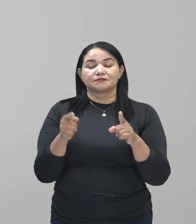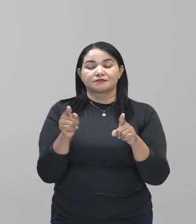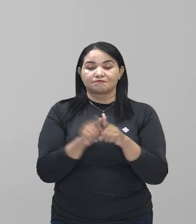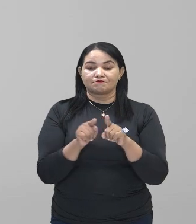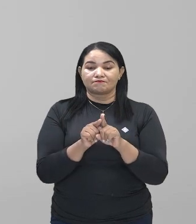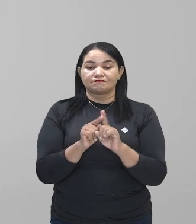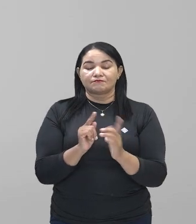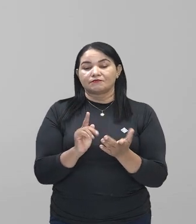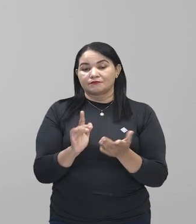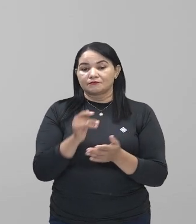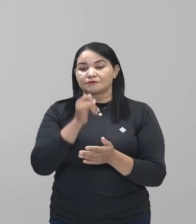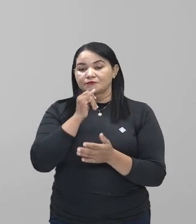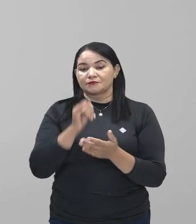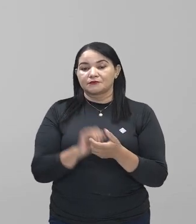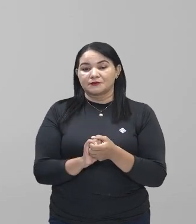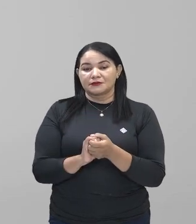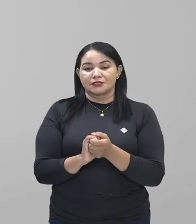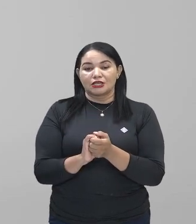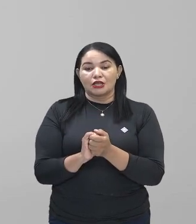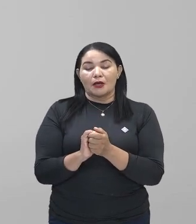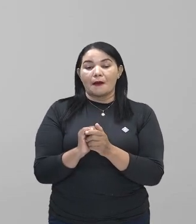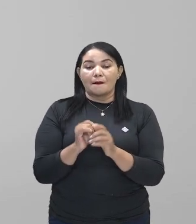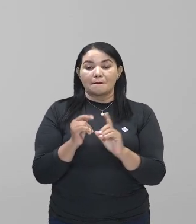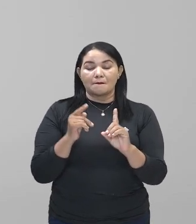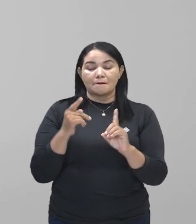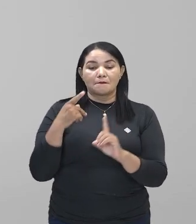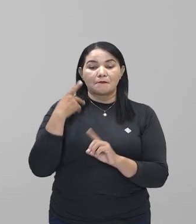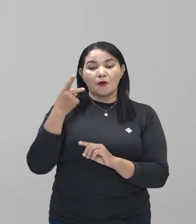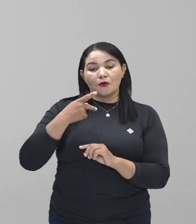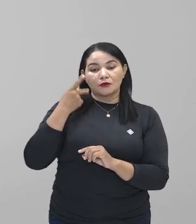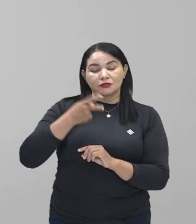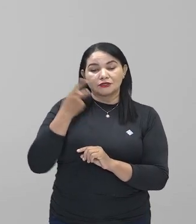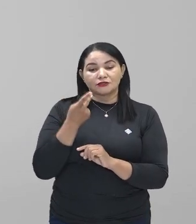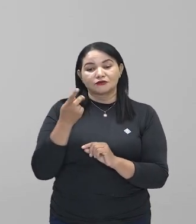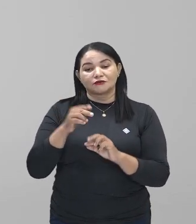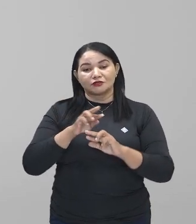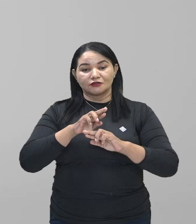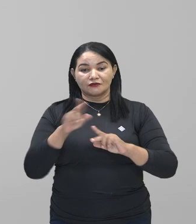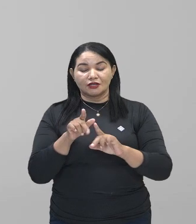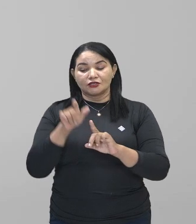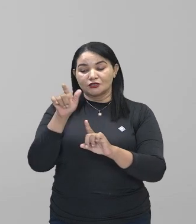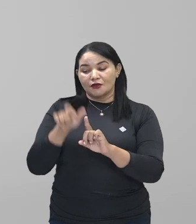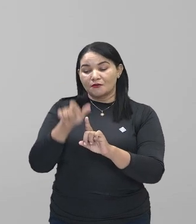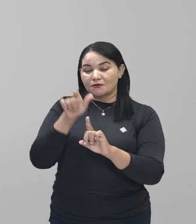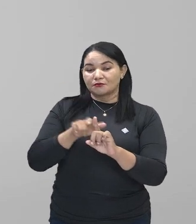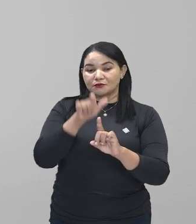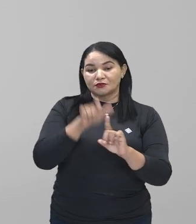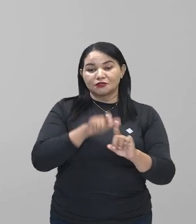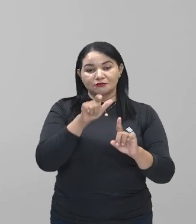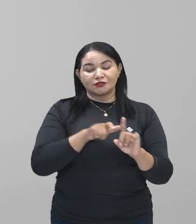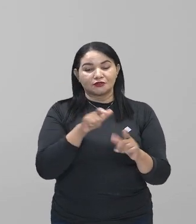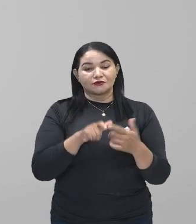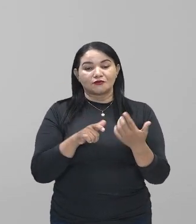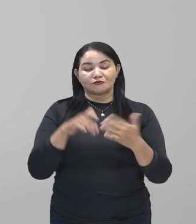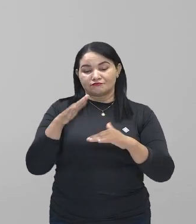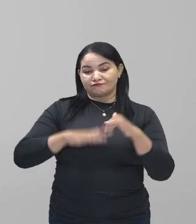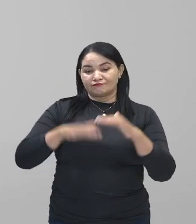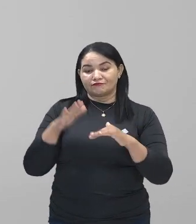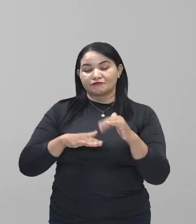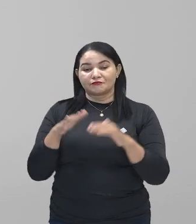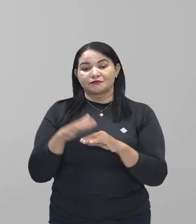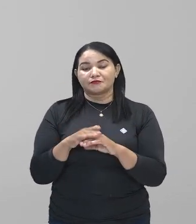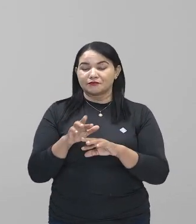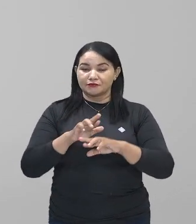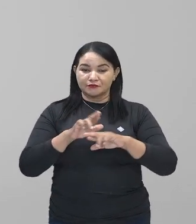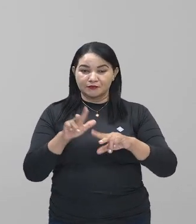a politicagem, né? Ou seja, está restringindo a política a uma condução